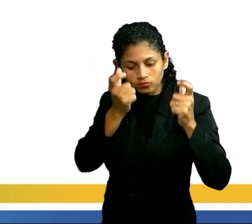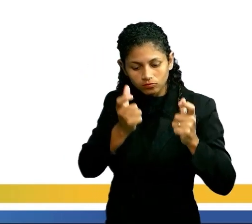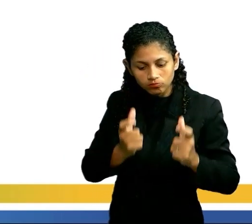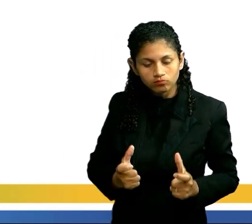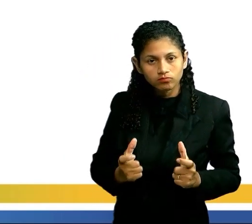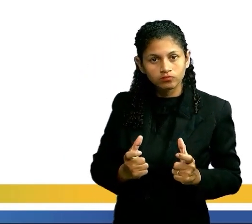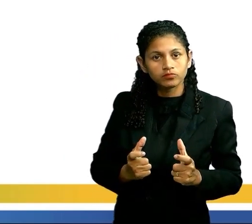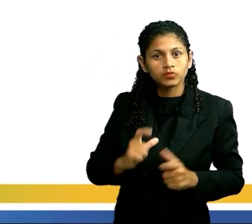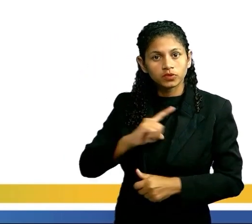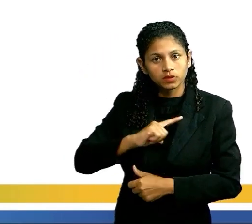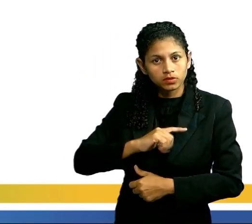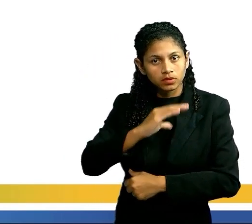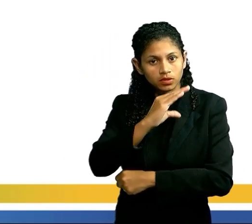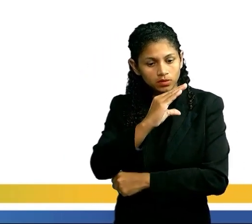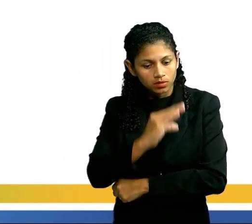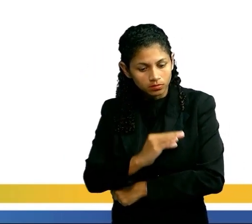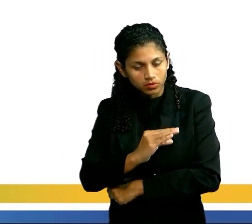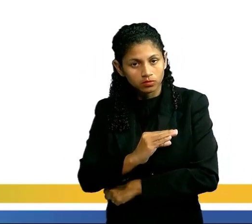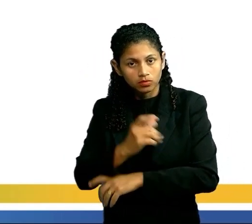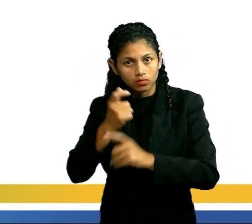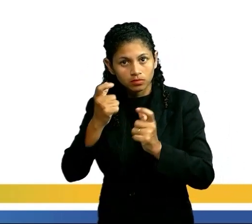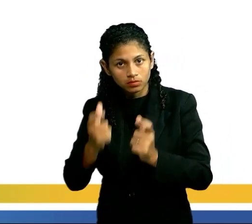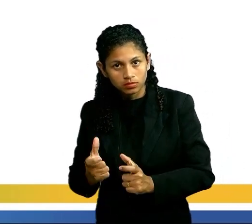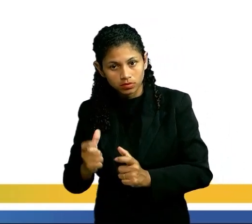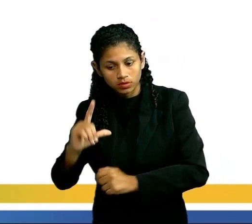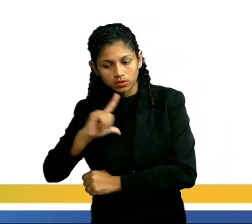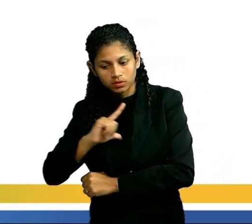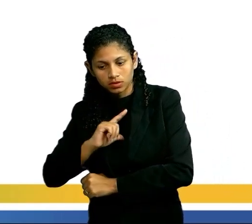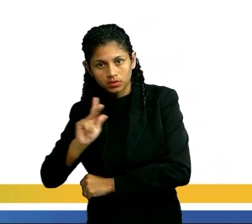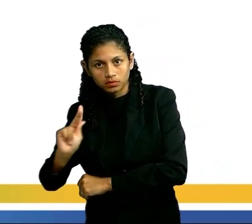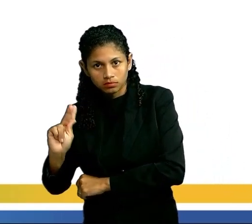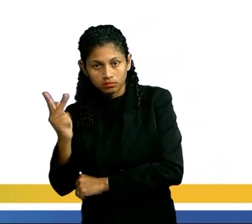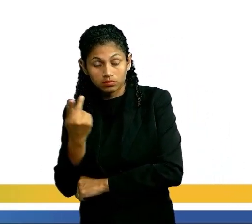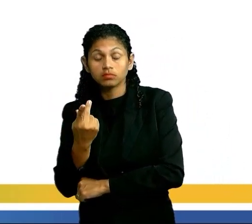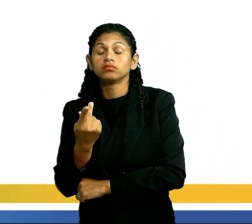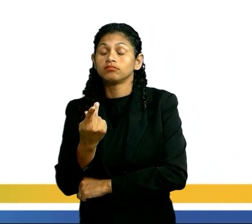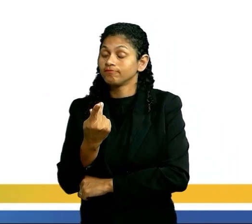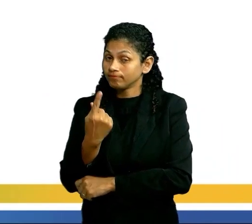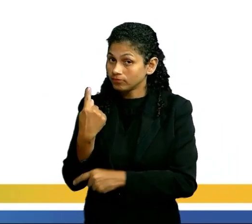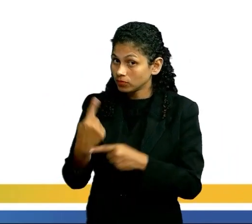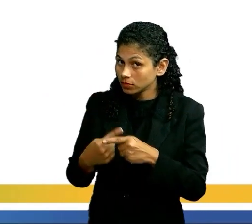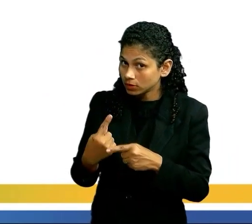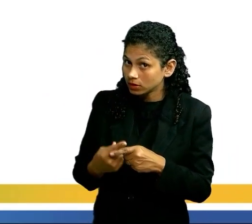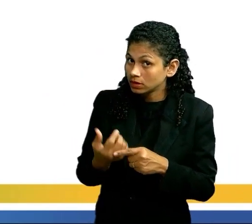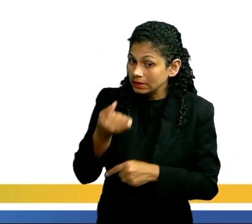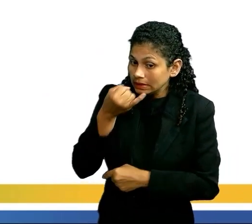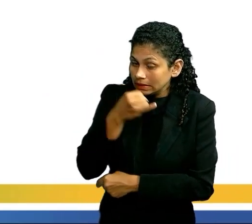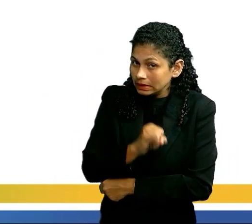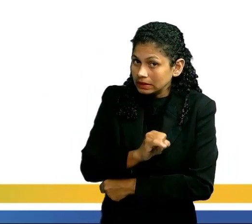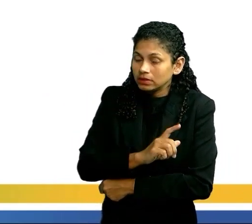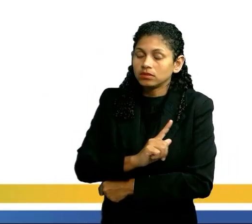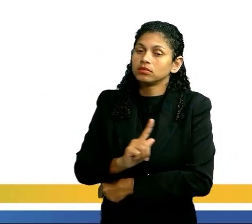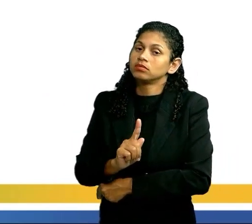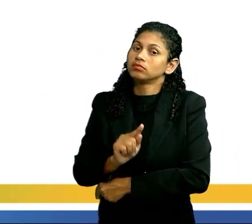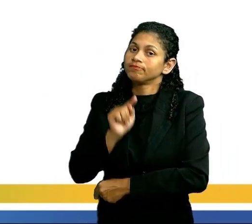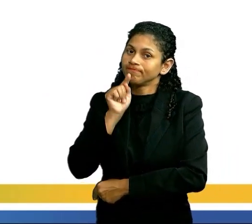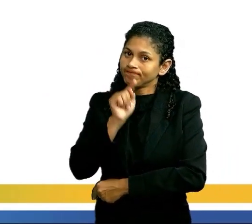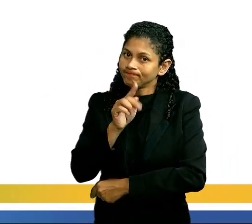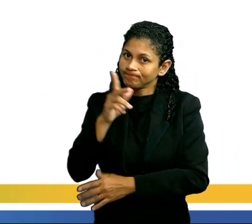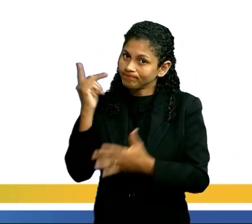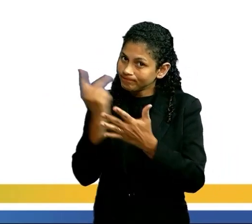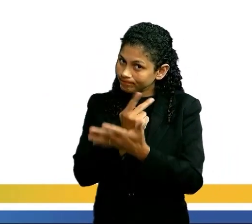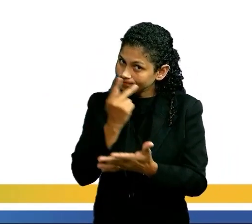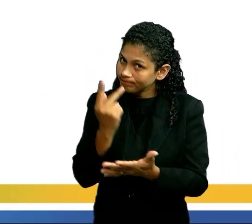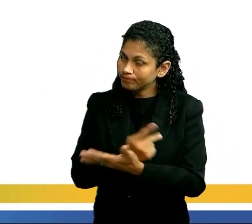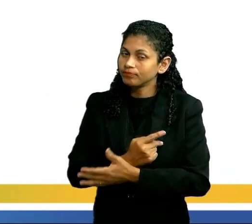de carbono e os átomos de hidrogênio, porque senão é quase certeza de ter um equívoco na resolução da